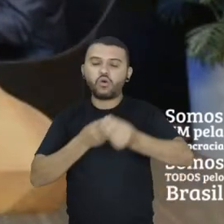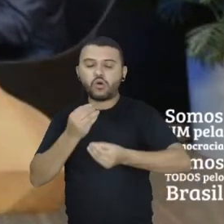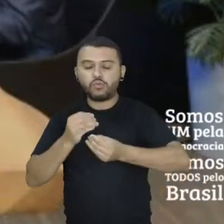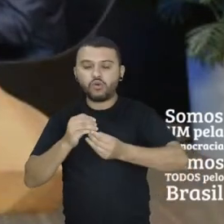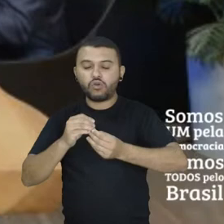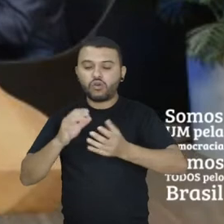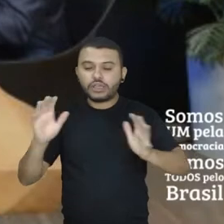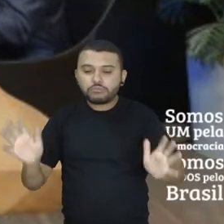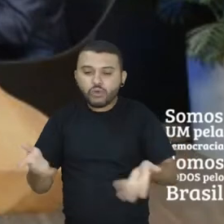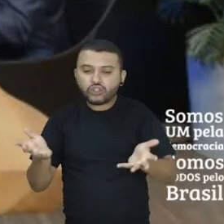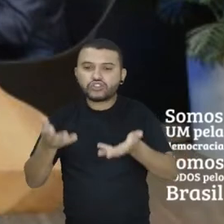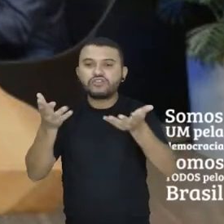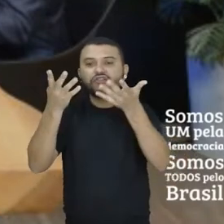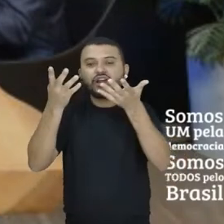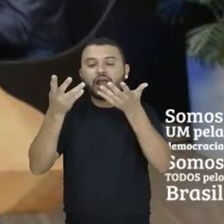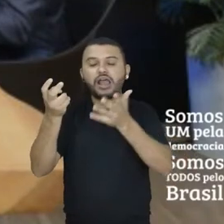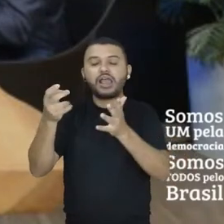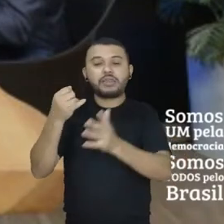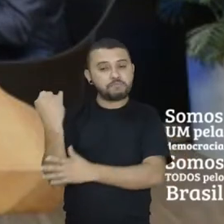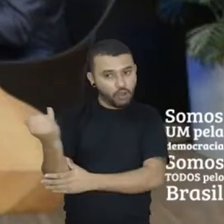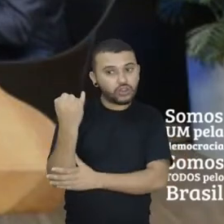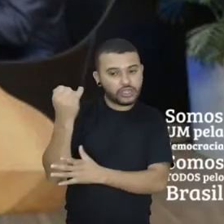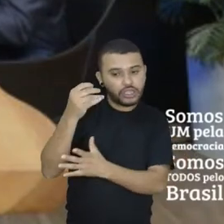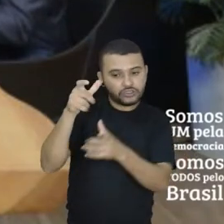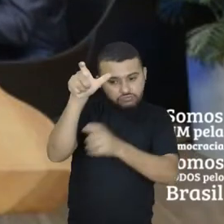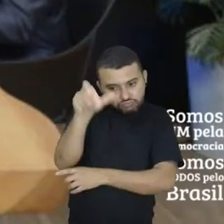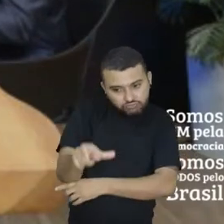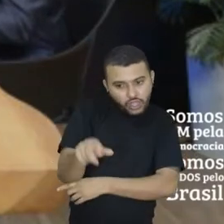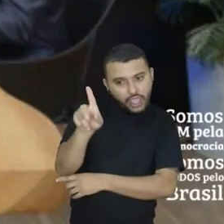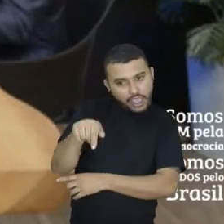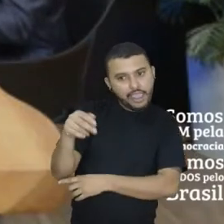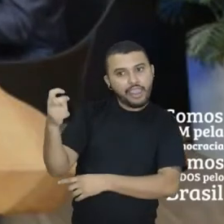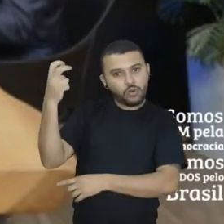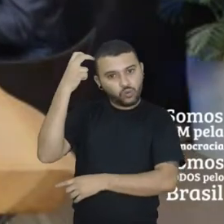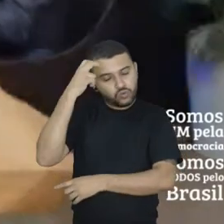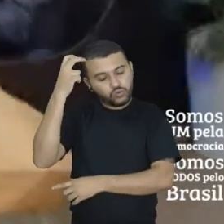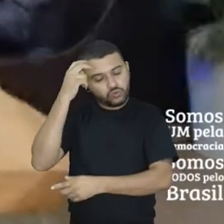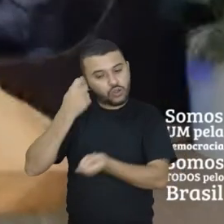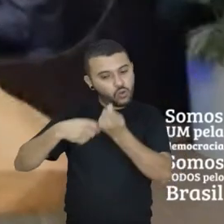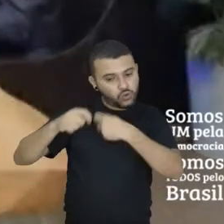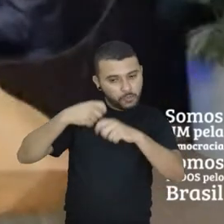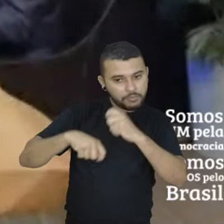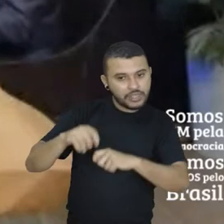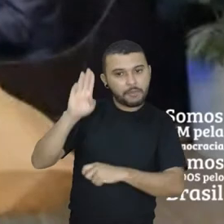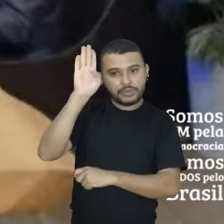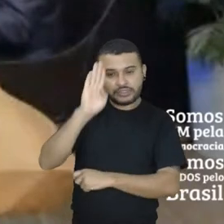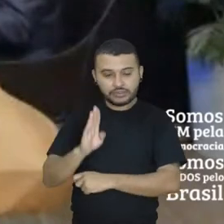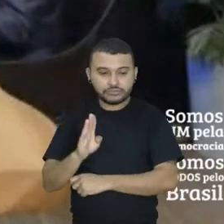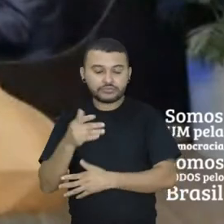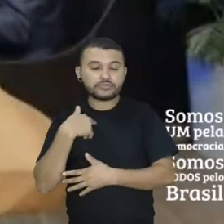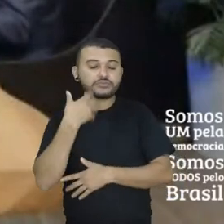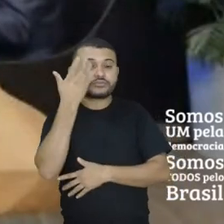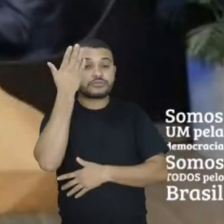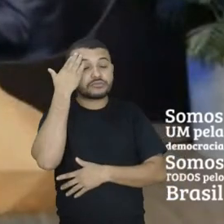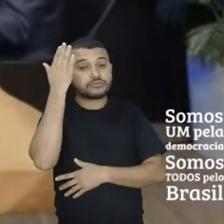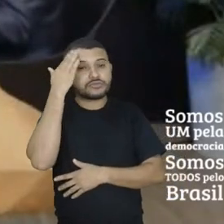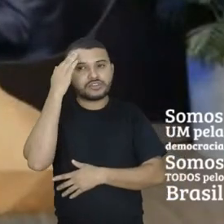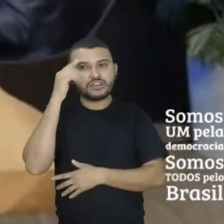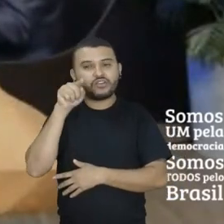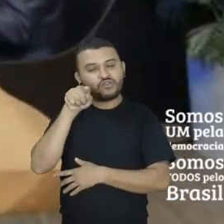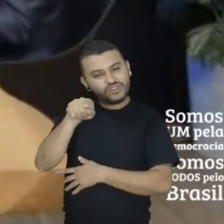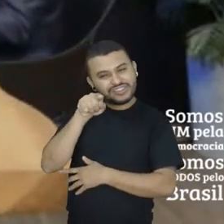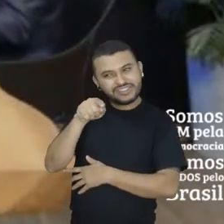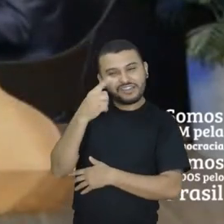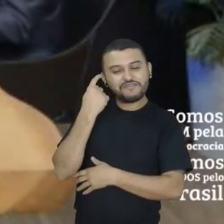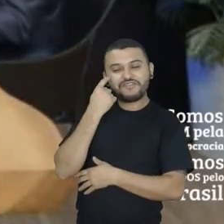restabelecer esse setor tão importante da economia brasileira. E também gostaria de dizer que o senhor está muito animado